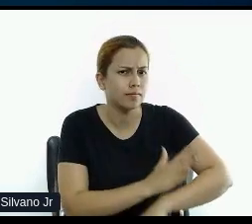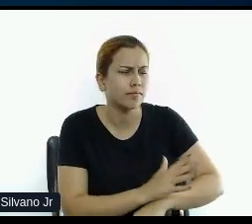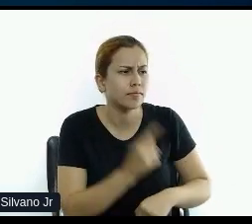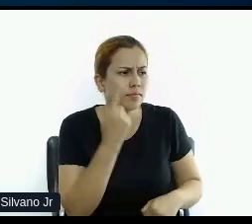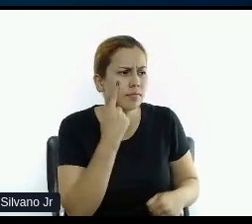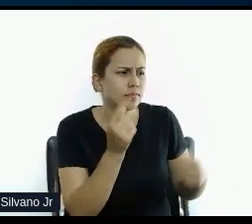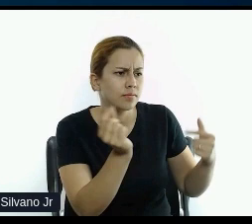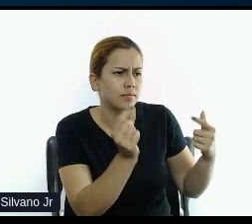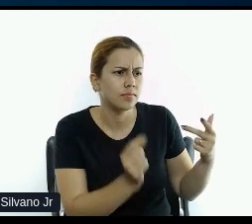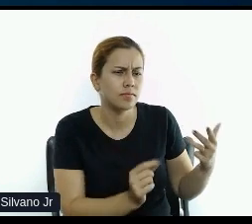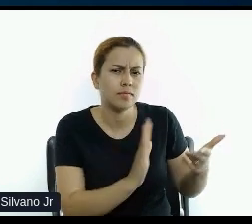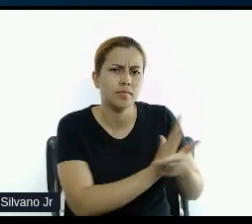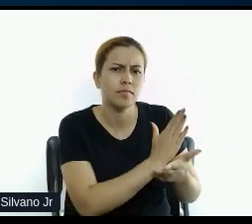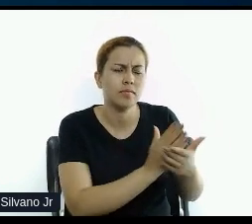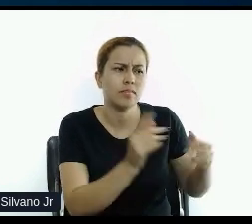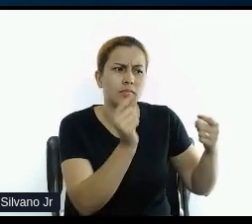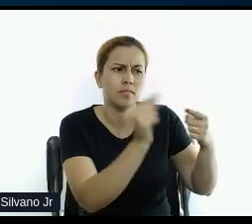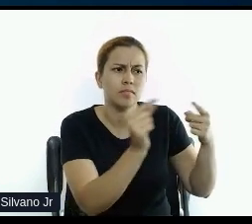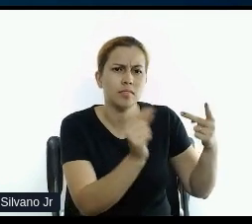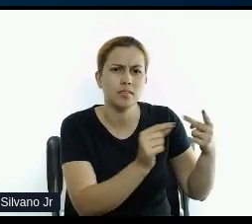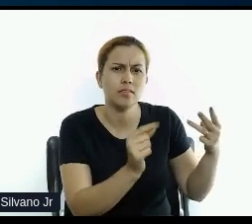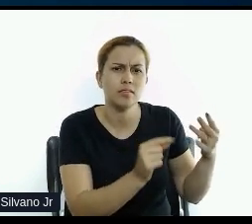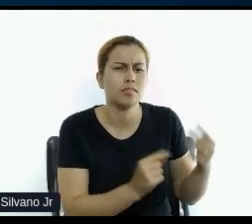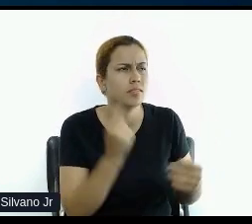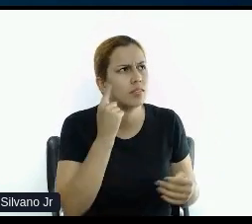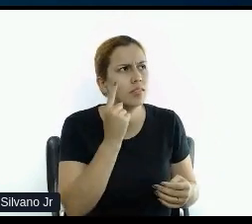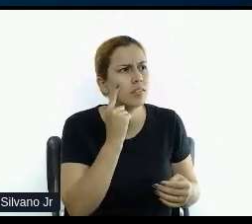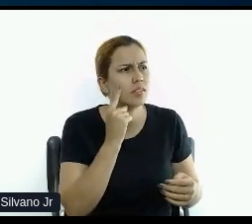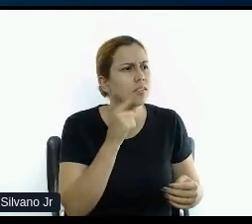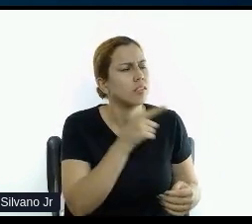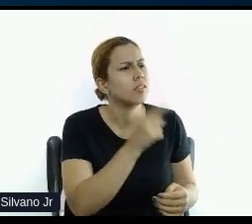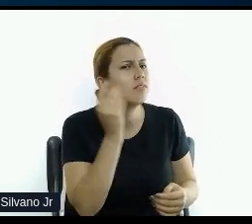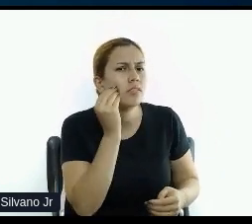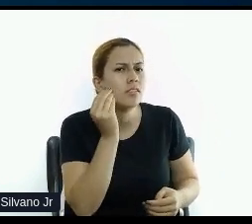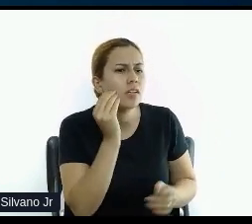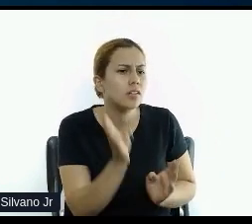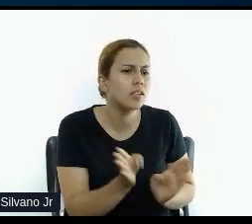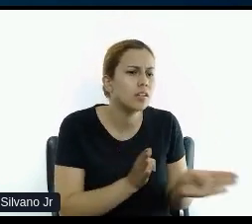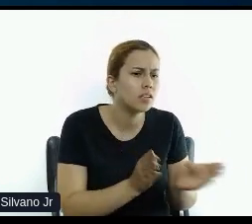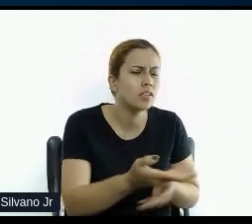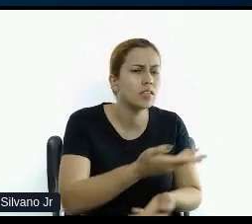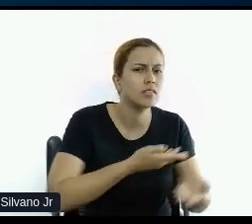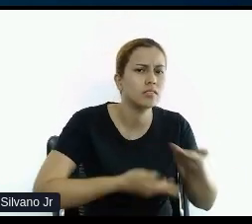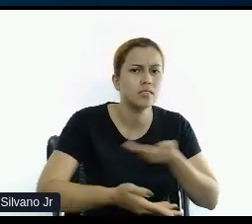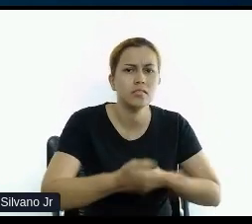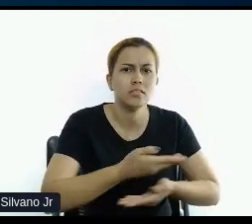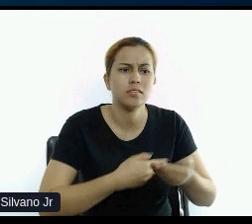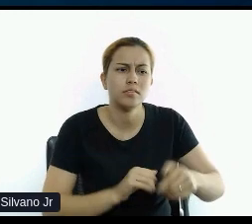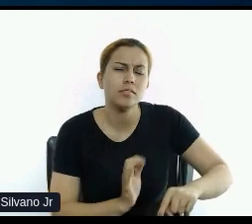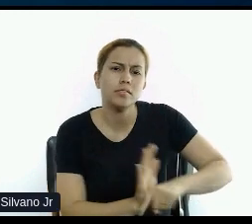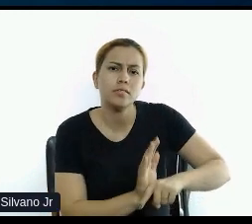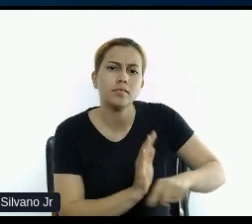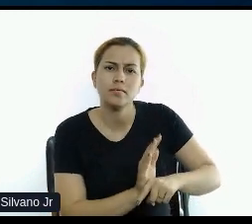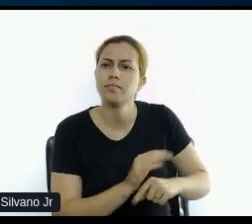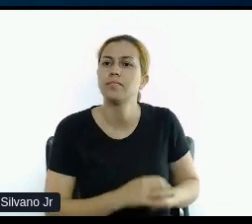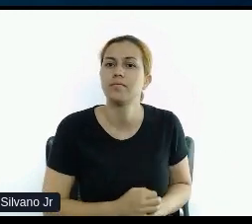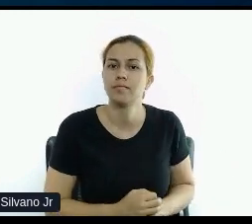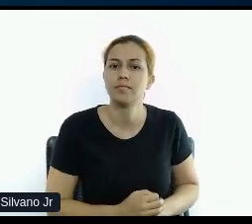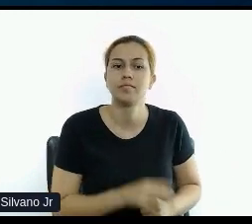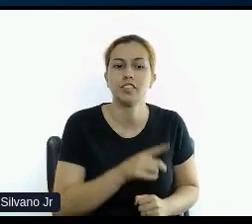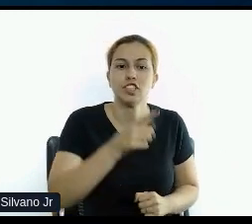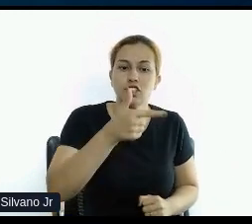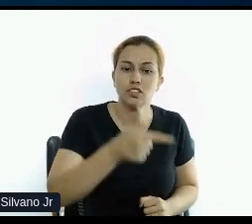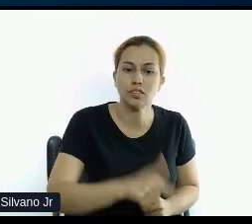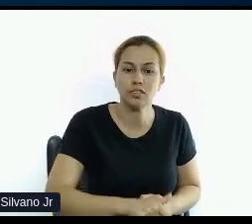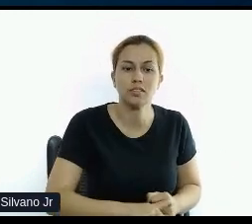Então, deixe esse código mais acessível. Quando eu disse para deixar esse código mais acessível, ele simplesmente repetiu o